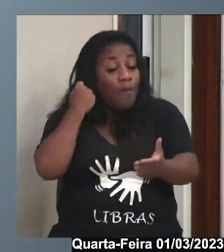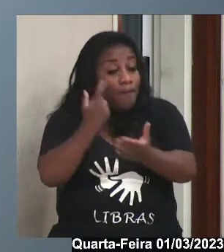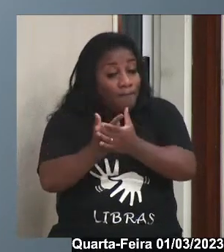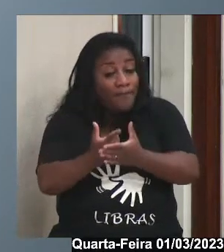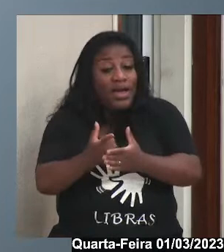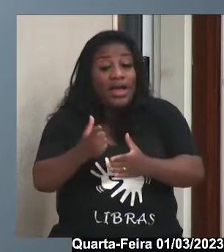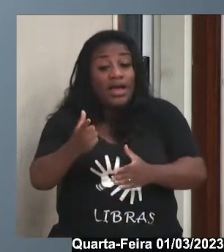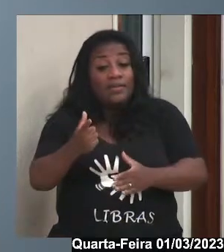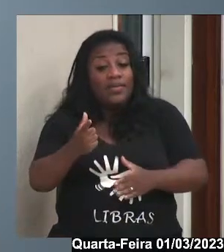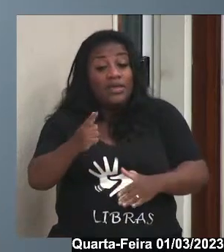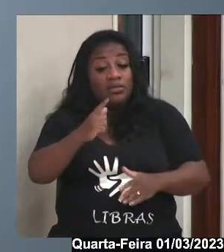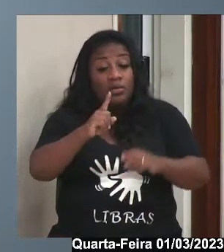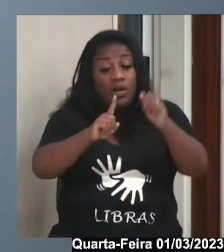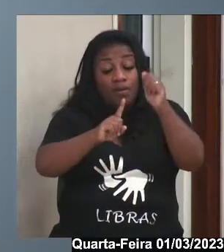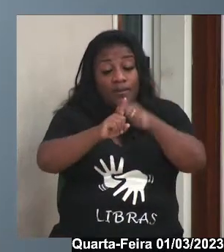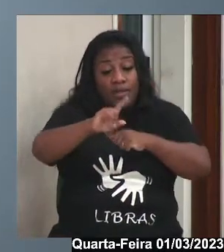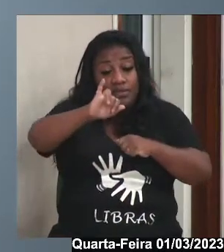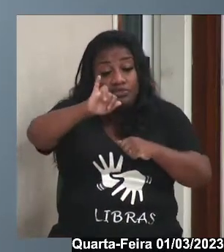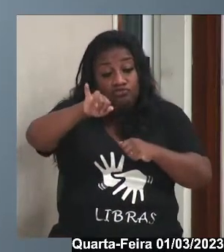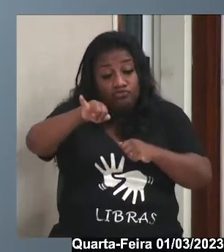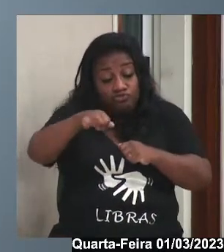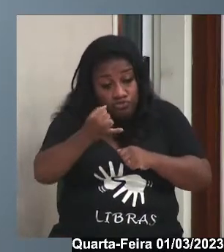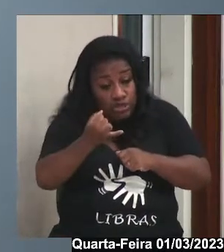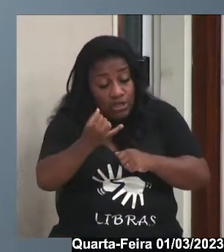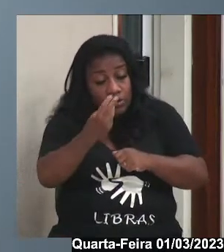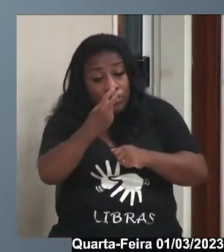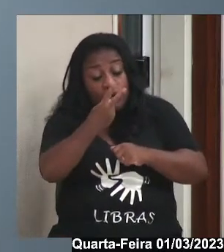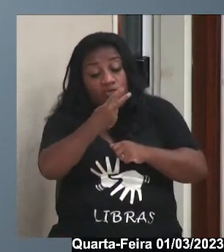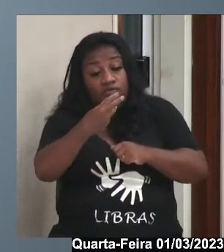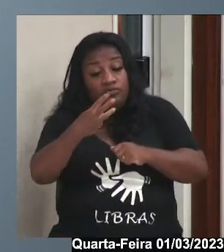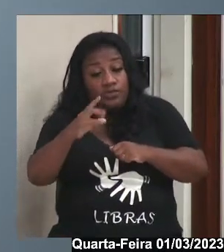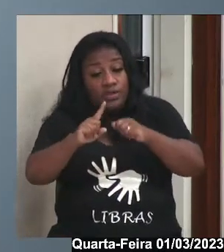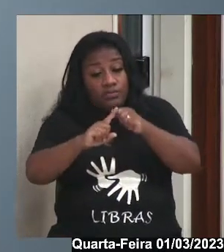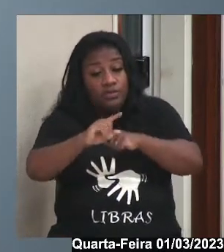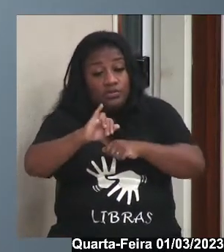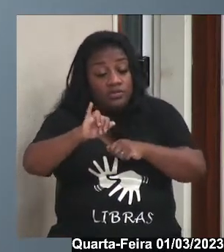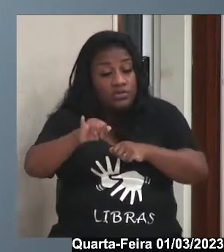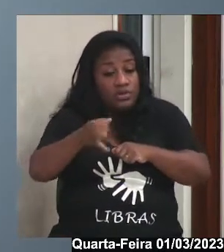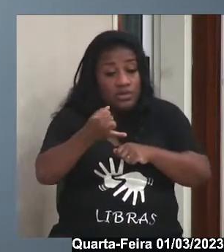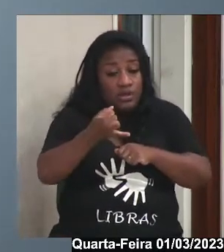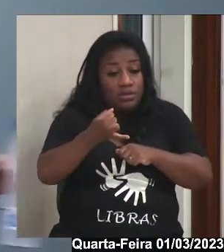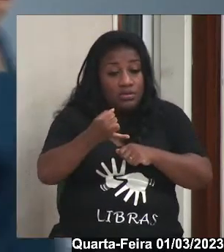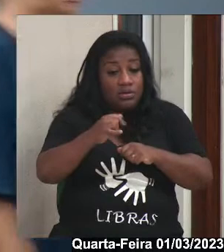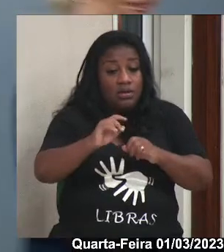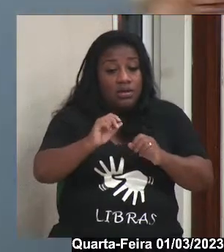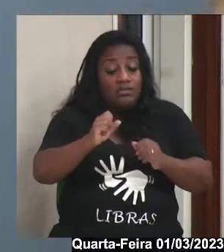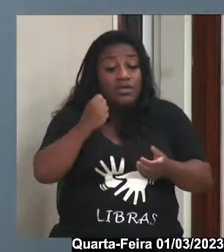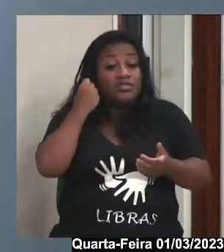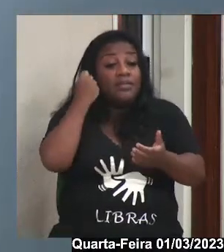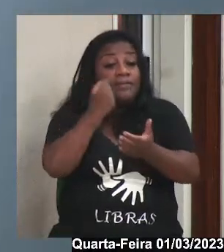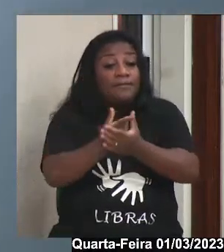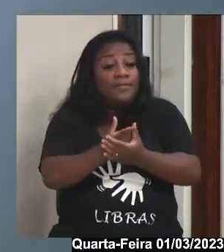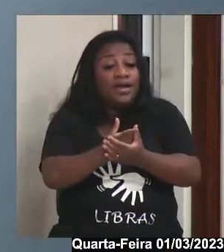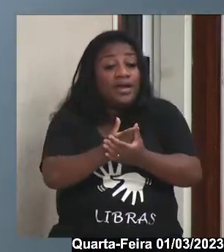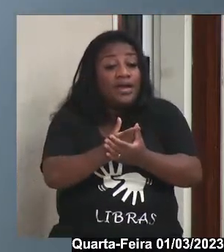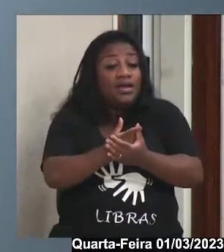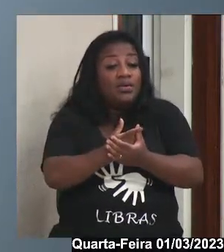pagamento relativo a janeiro, no dia 23 de janeiro que deveria ser feito, vai ser pago,